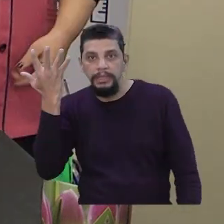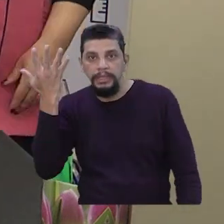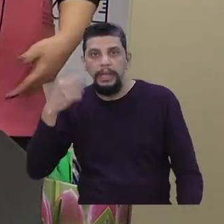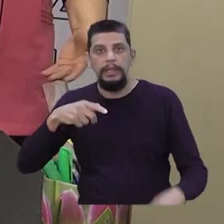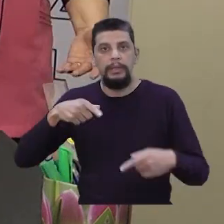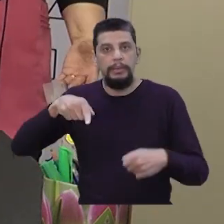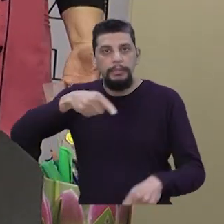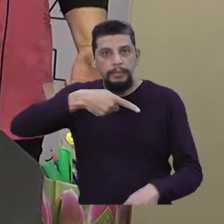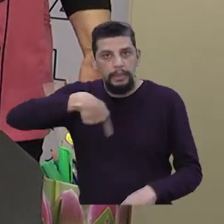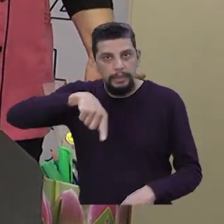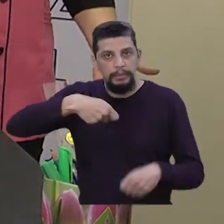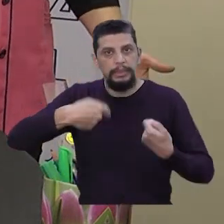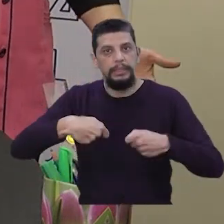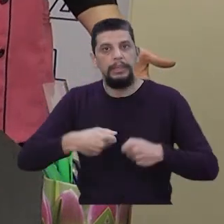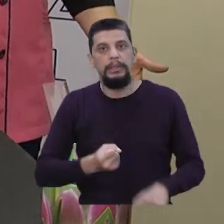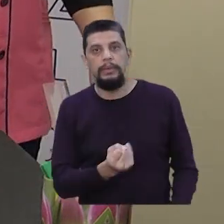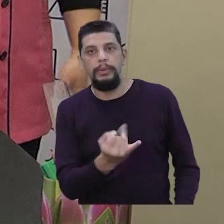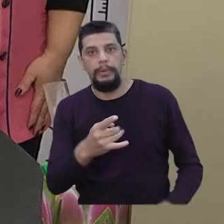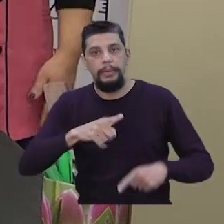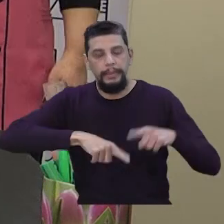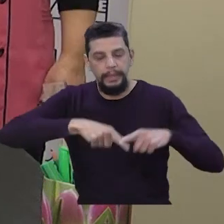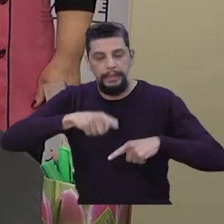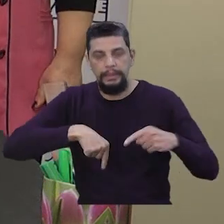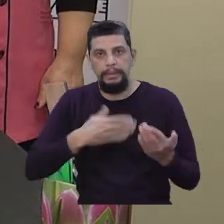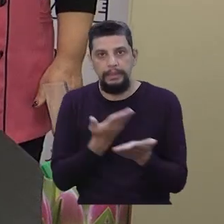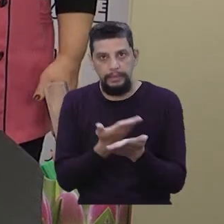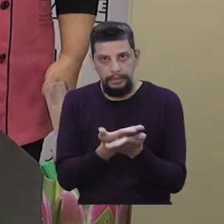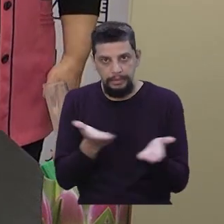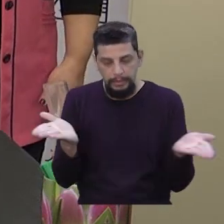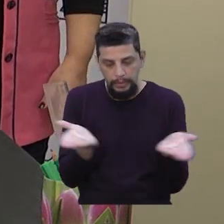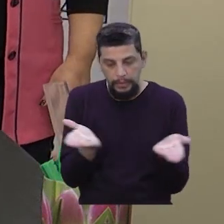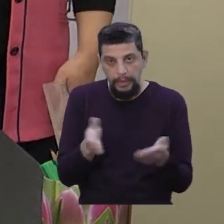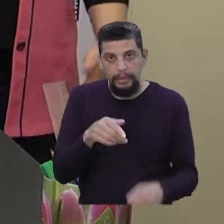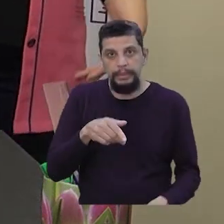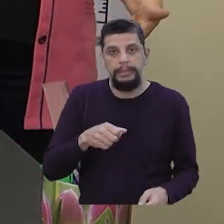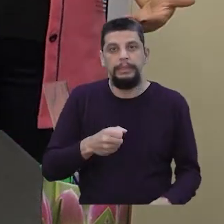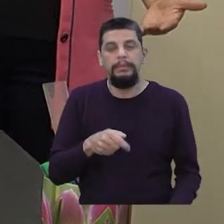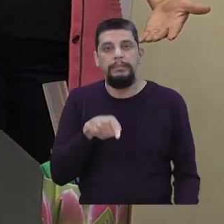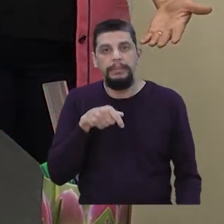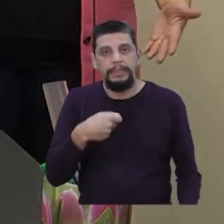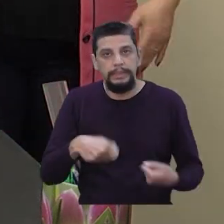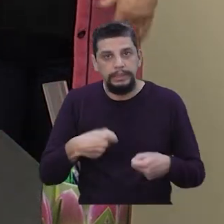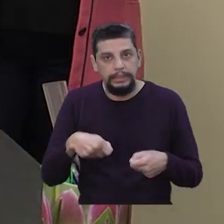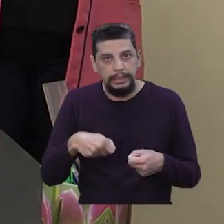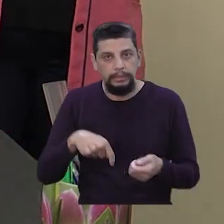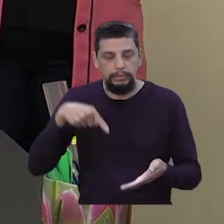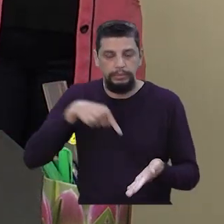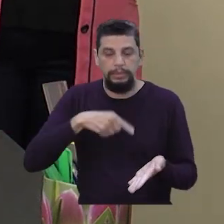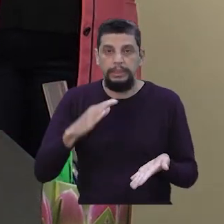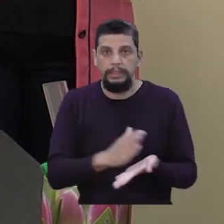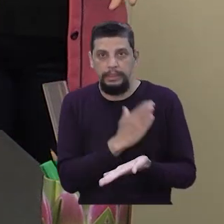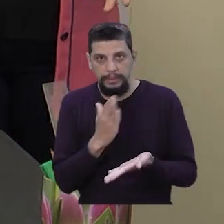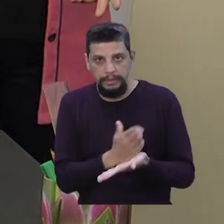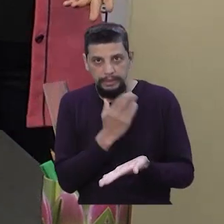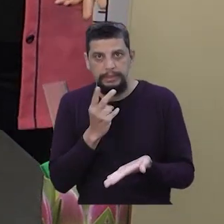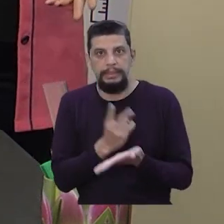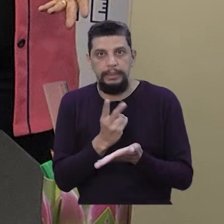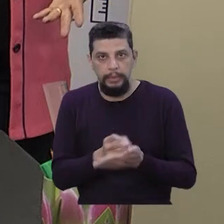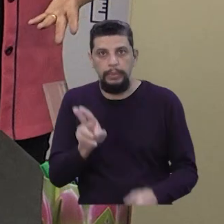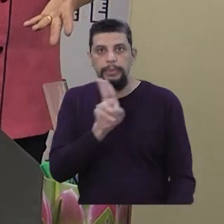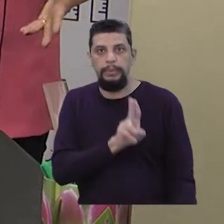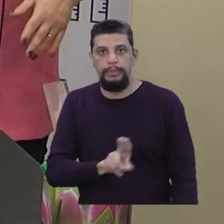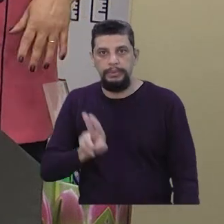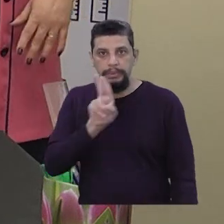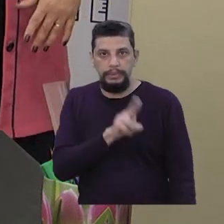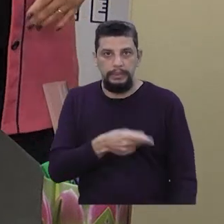aconteça, nós precisamos de alguns materiais para a nossa aula de hoje. Então, vocês vão precisar já do caderno que vocês